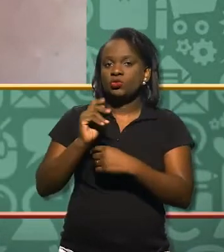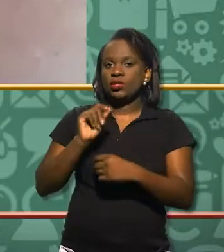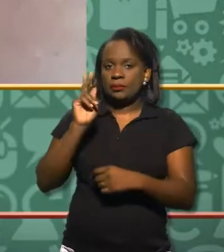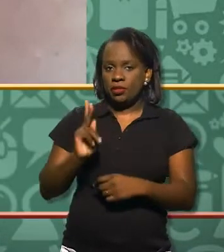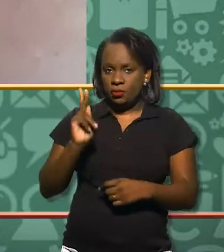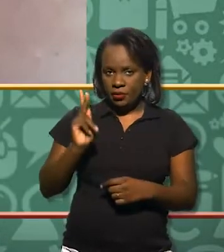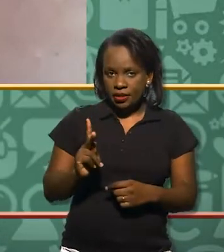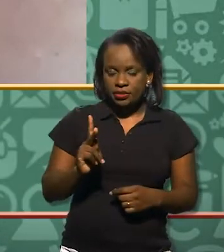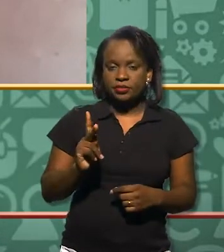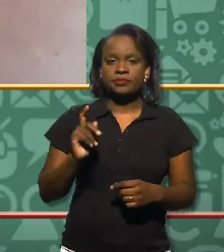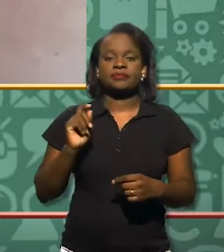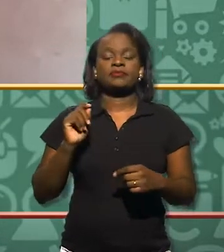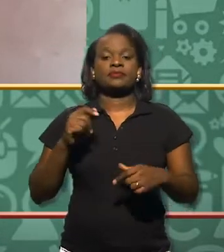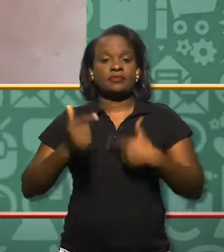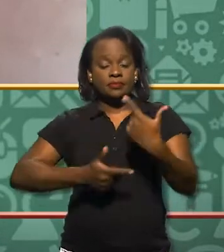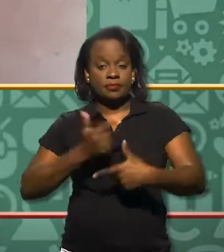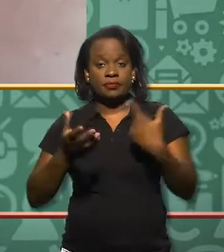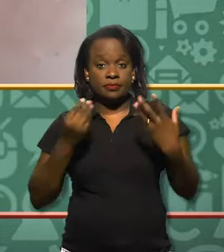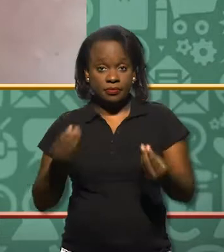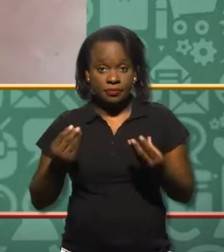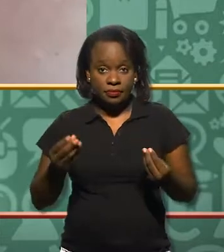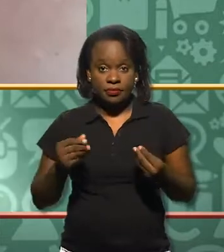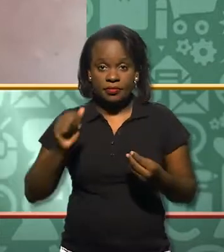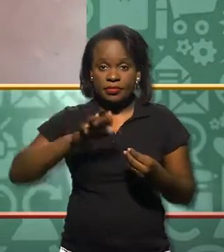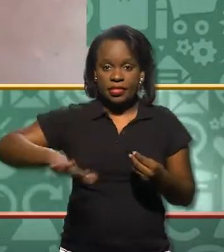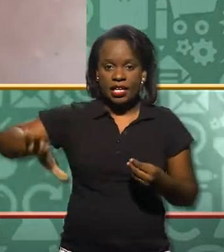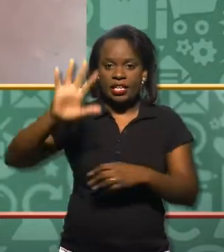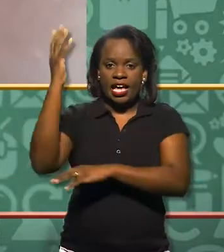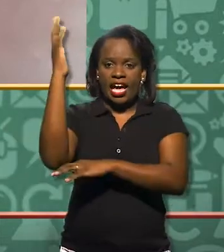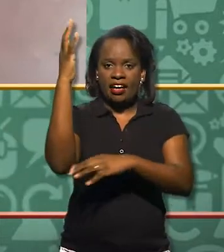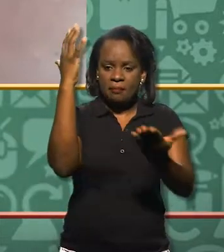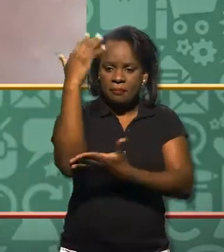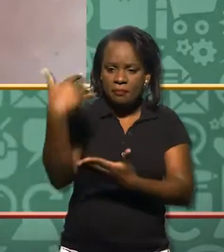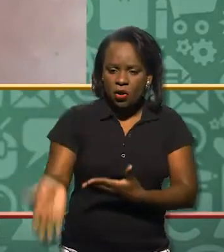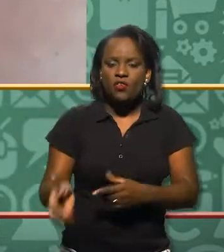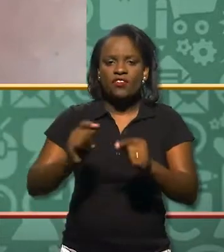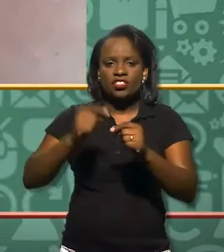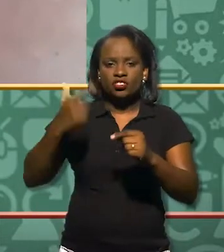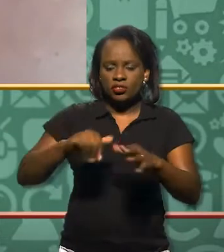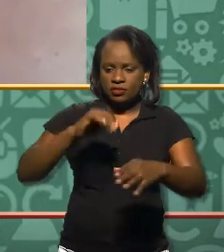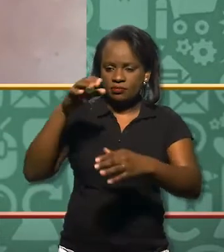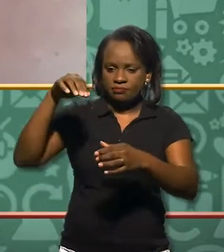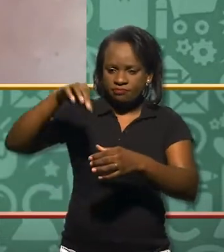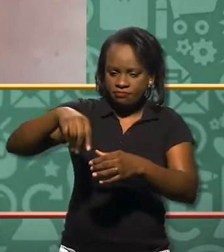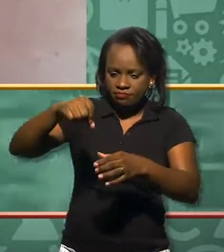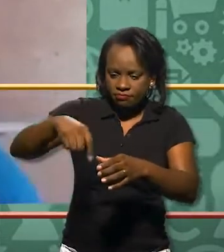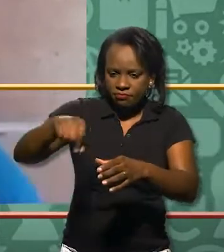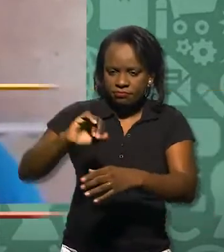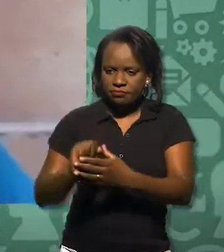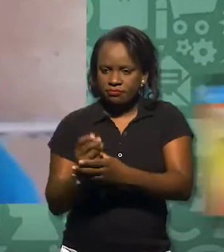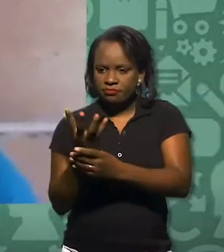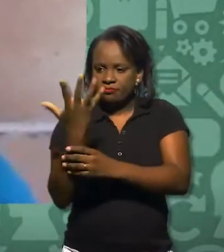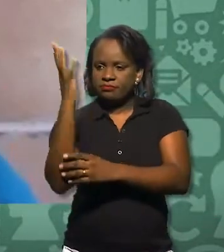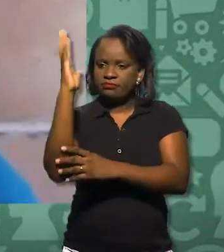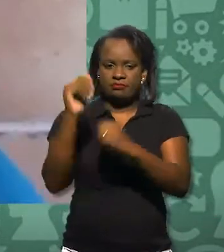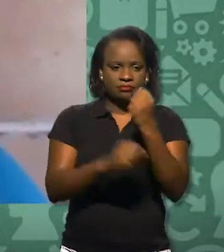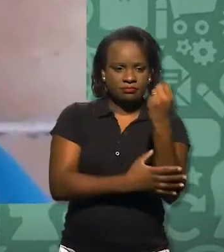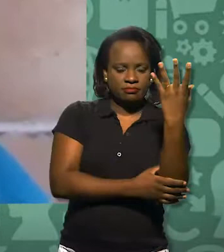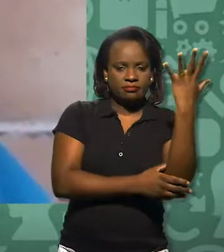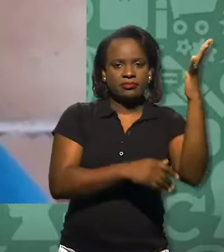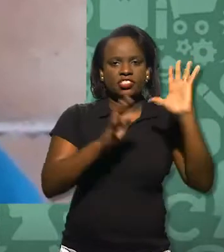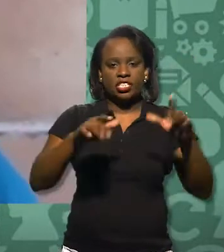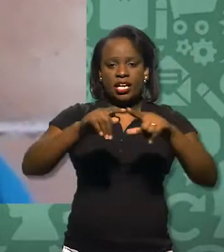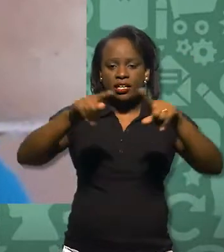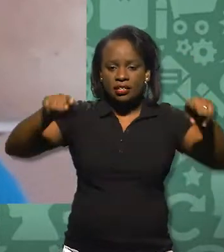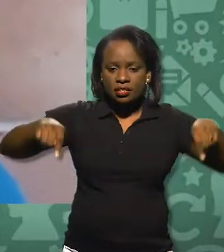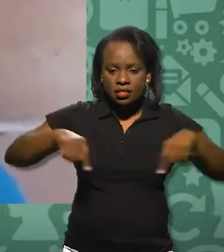da Petrobras, que trabalha muito com a área de reflorestamento. Nós fazemos a restauração ecológica, já foram